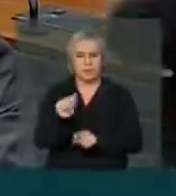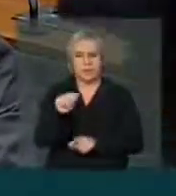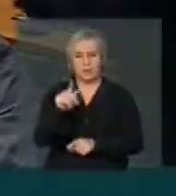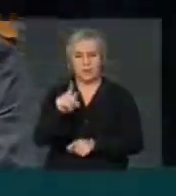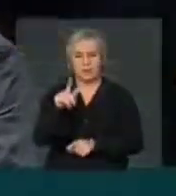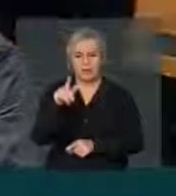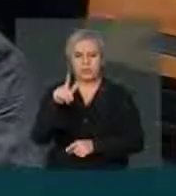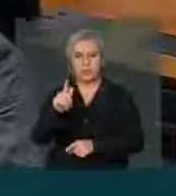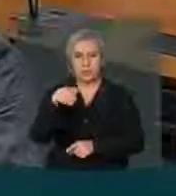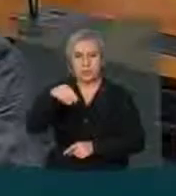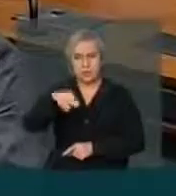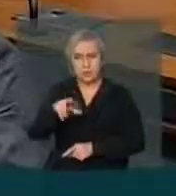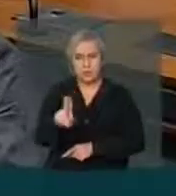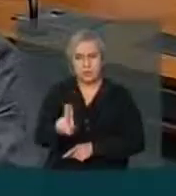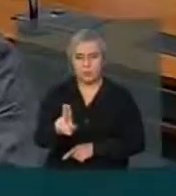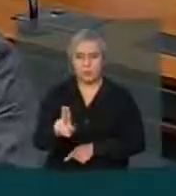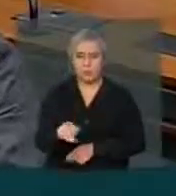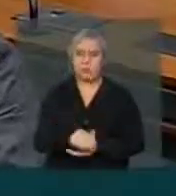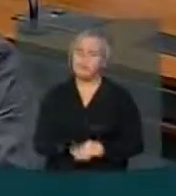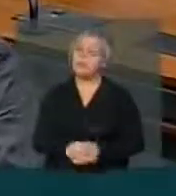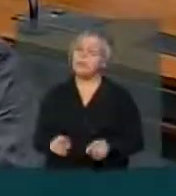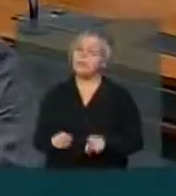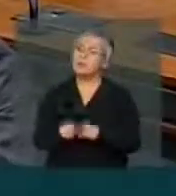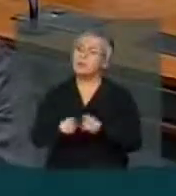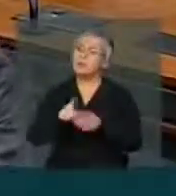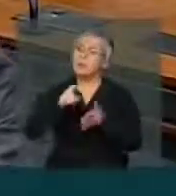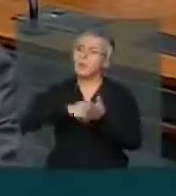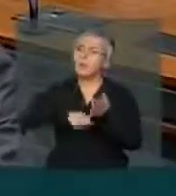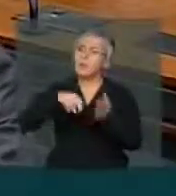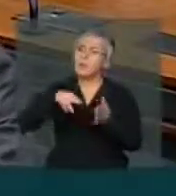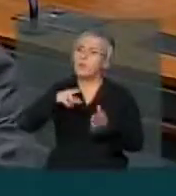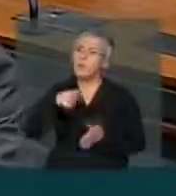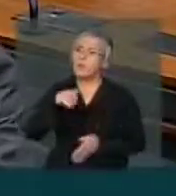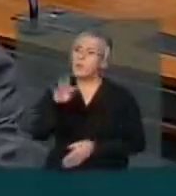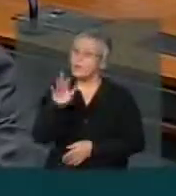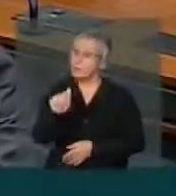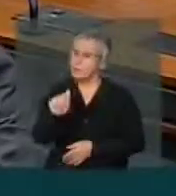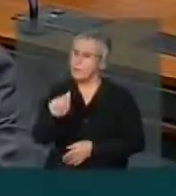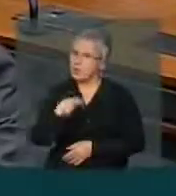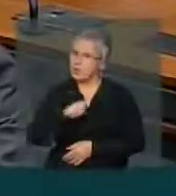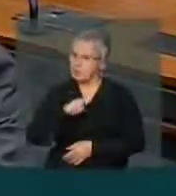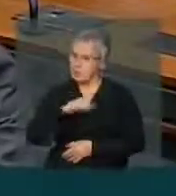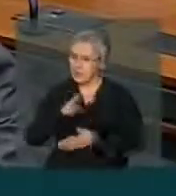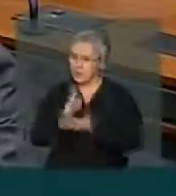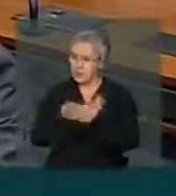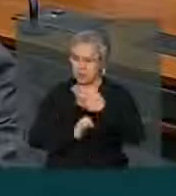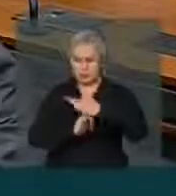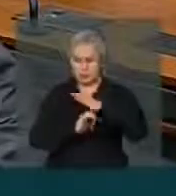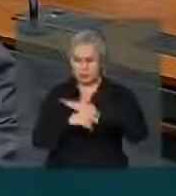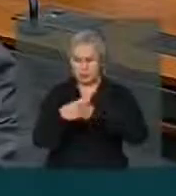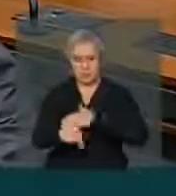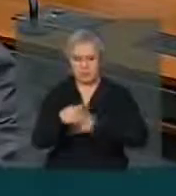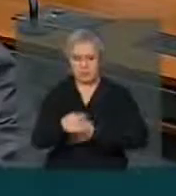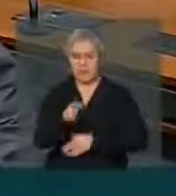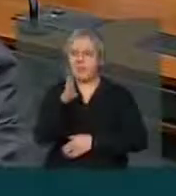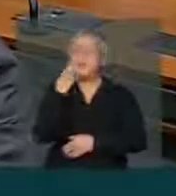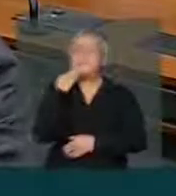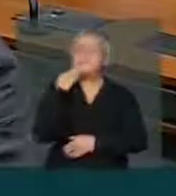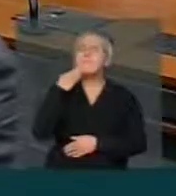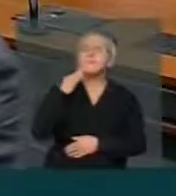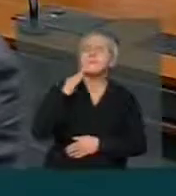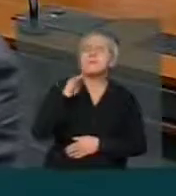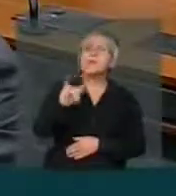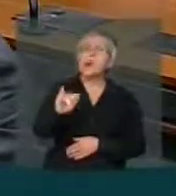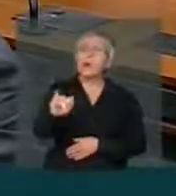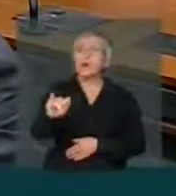telefonia. Com relação às multas, a gente tem empresas aqui que chegam a bilhões em multas que não pagas. O governo